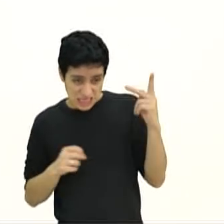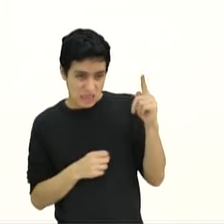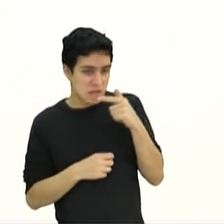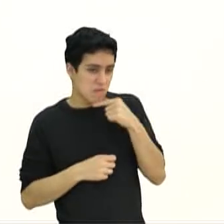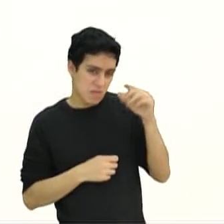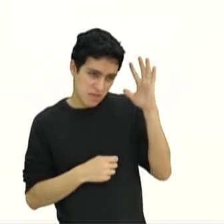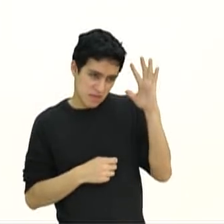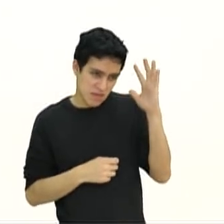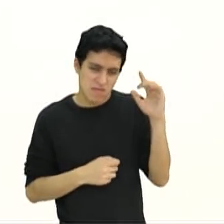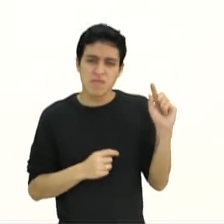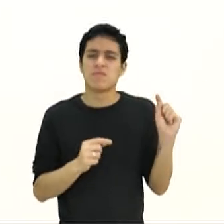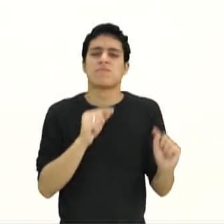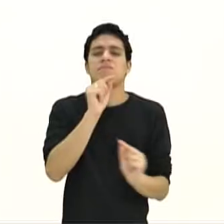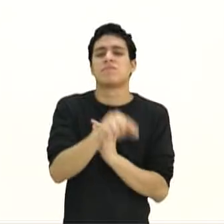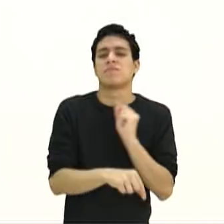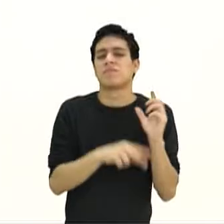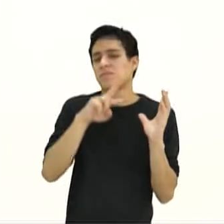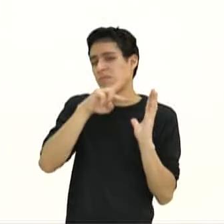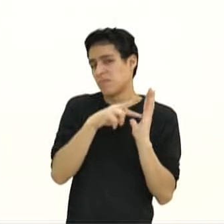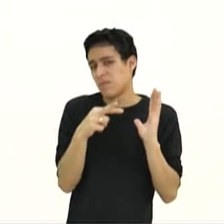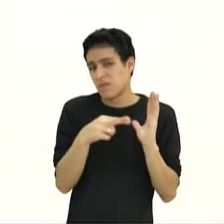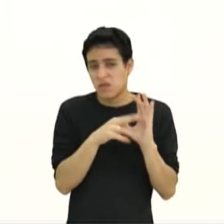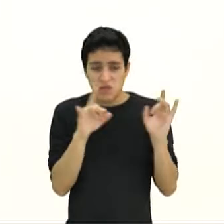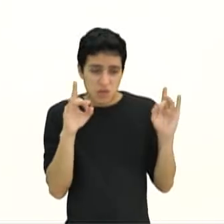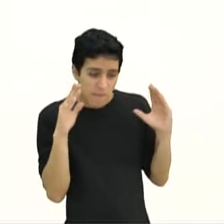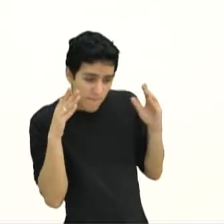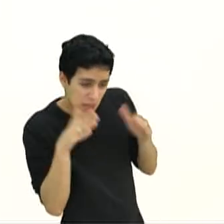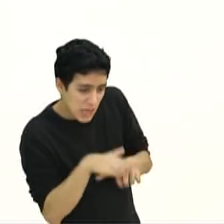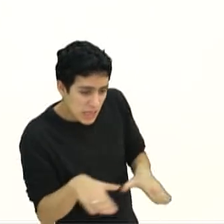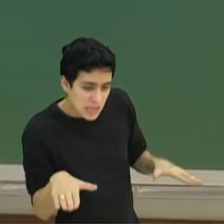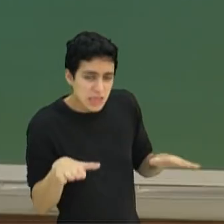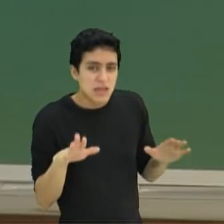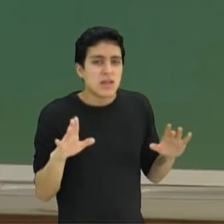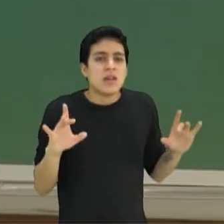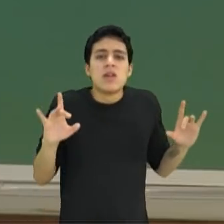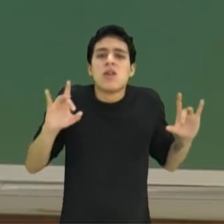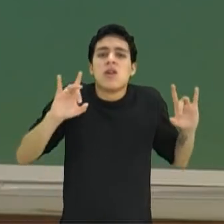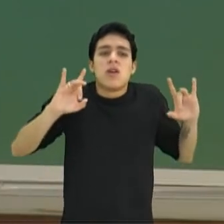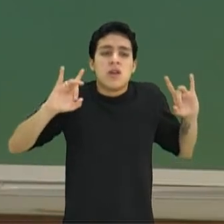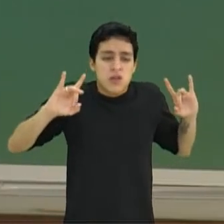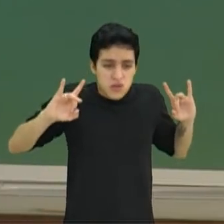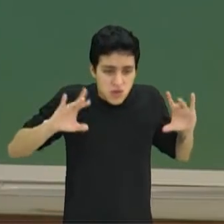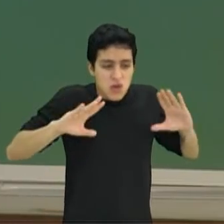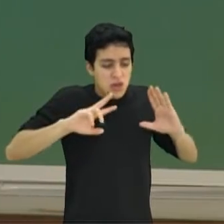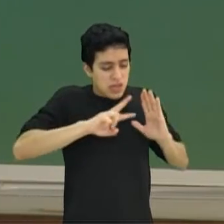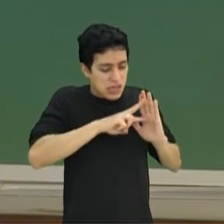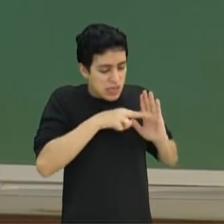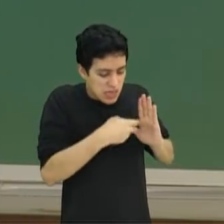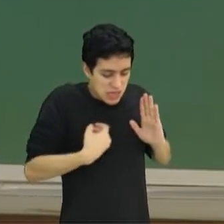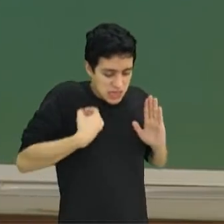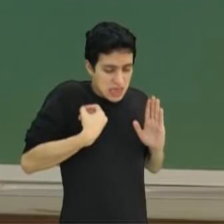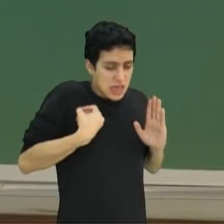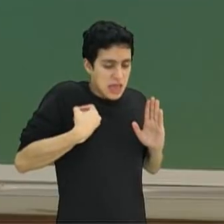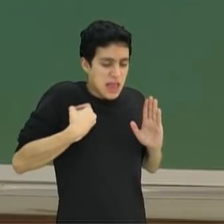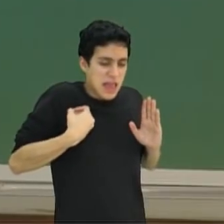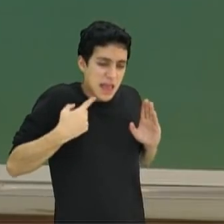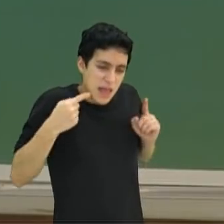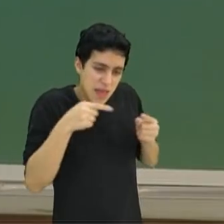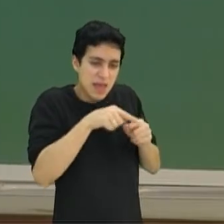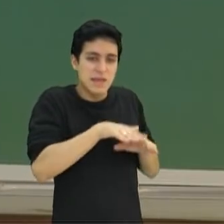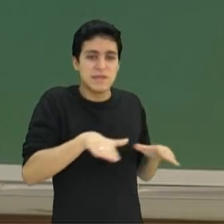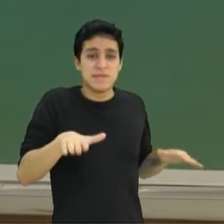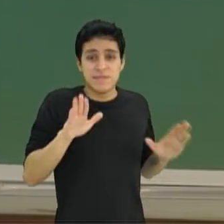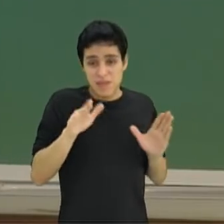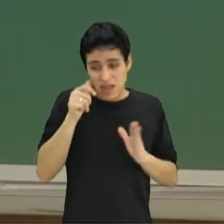teórico significa só para crianças. Ele fala só sobre crianças, sobre o significado da vida. Mas